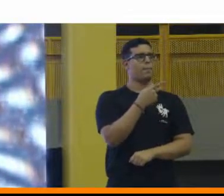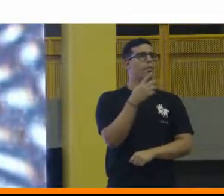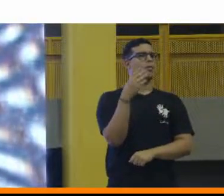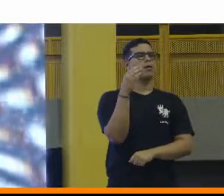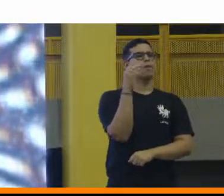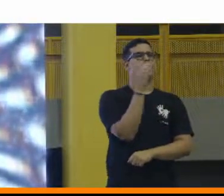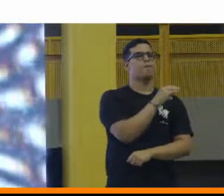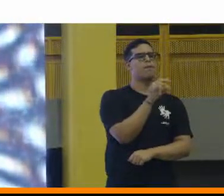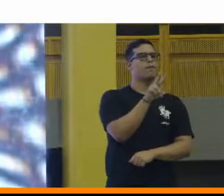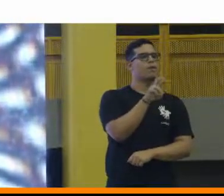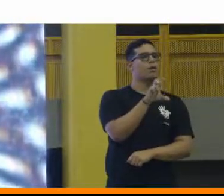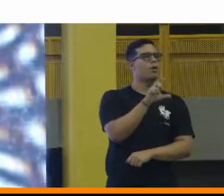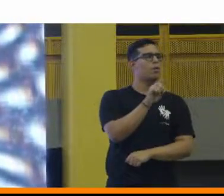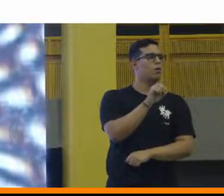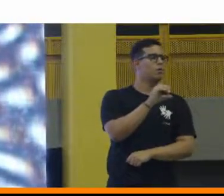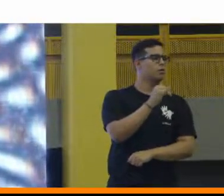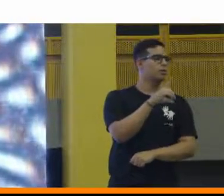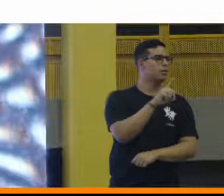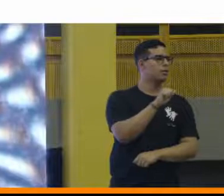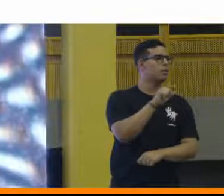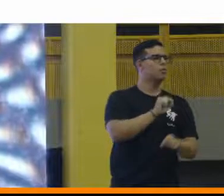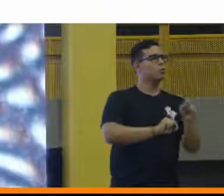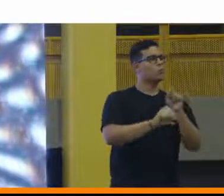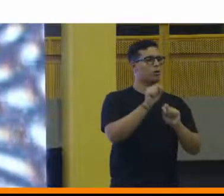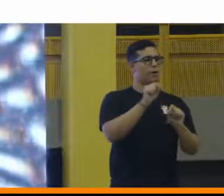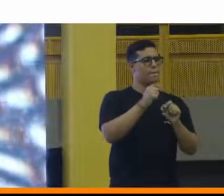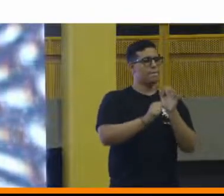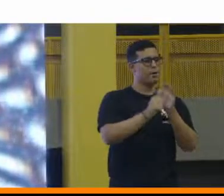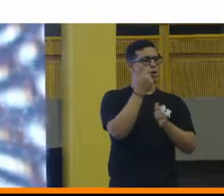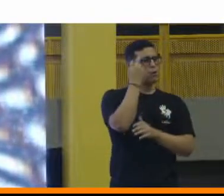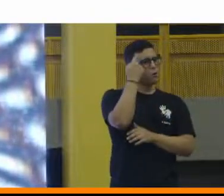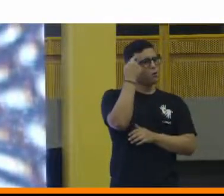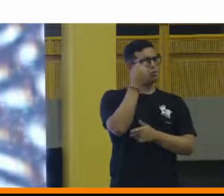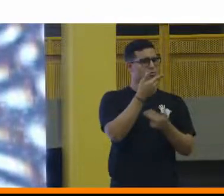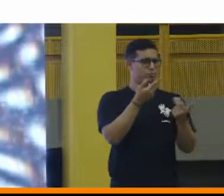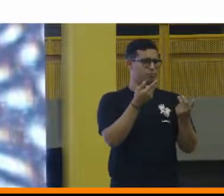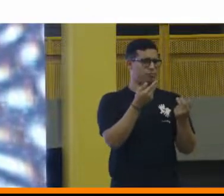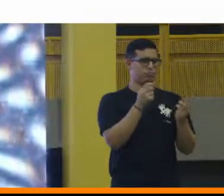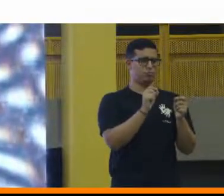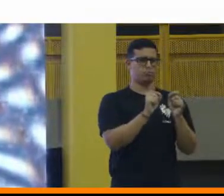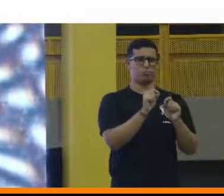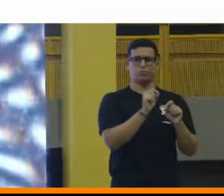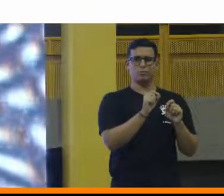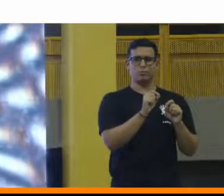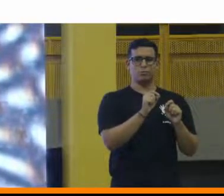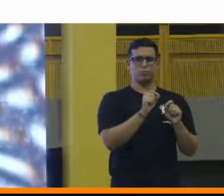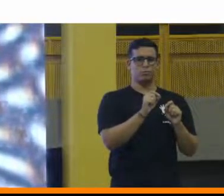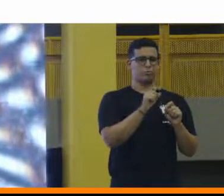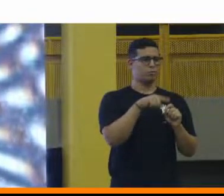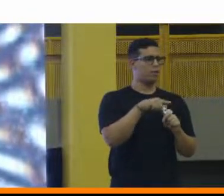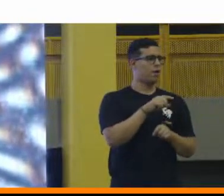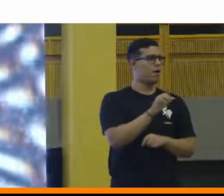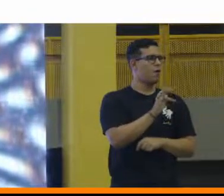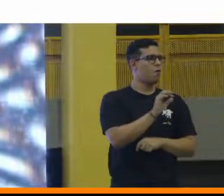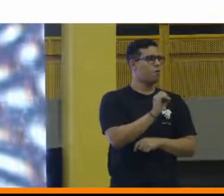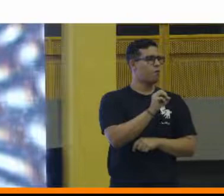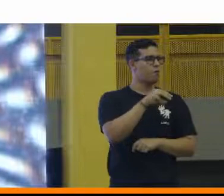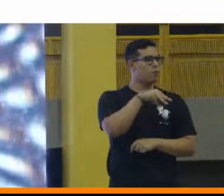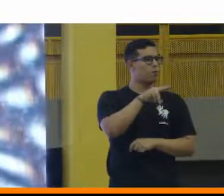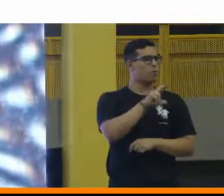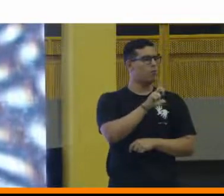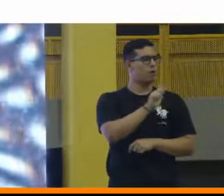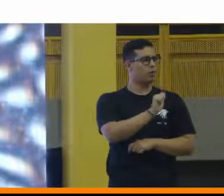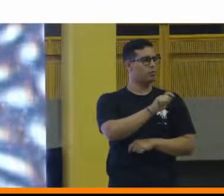que é? Qual é a primeira coisa que te vem à cabeça? uma fórmula. Você vai dizer que a